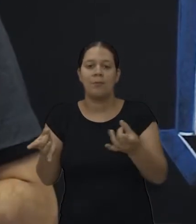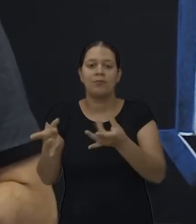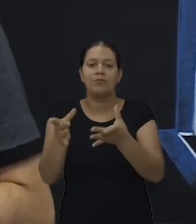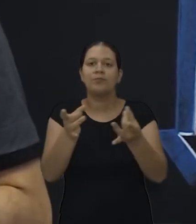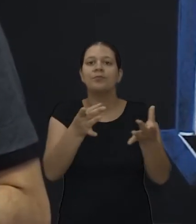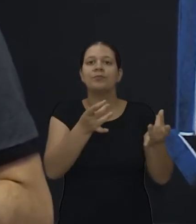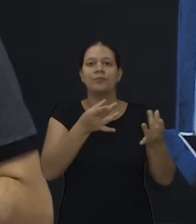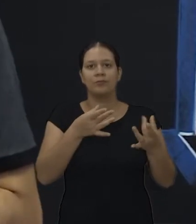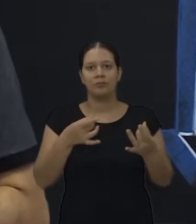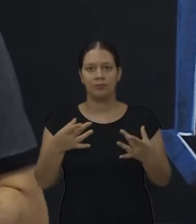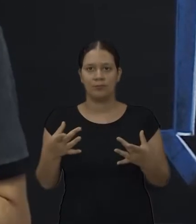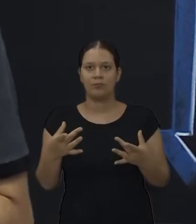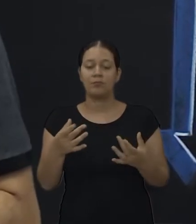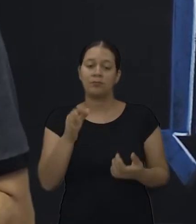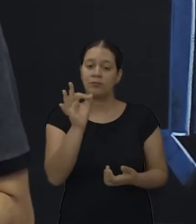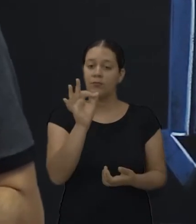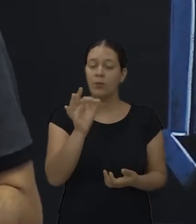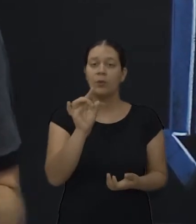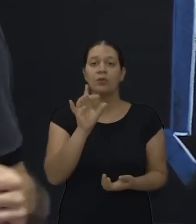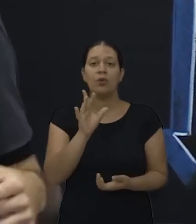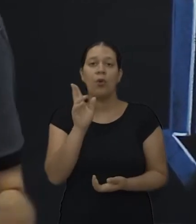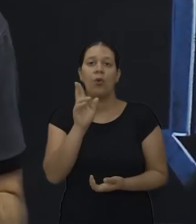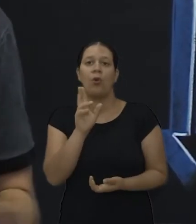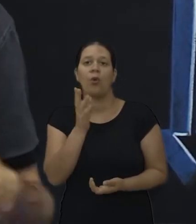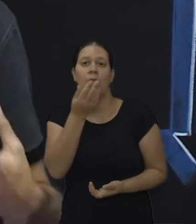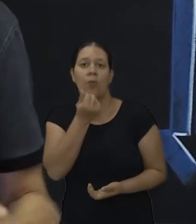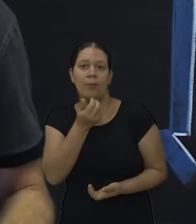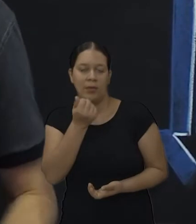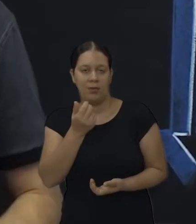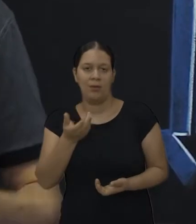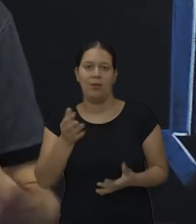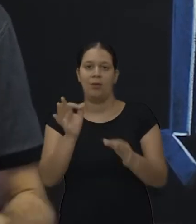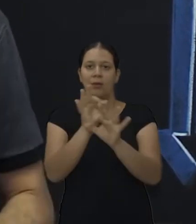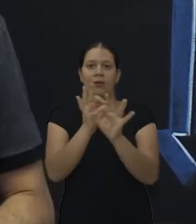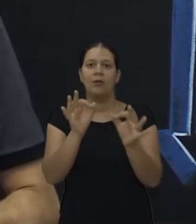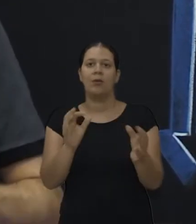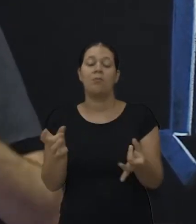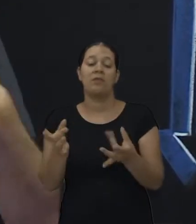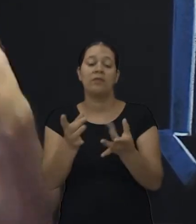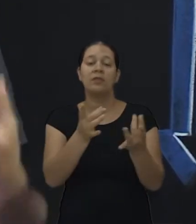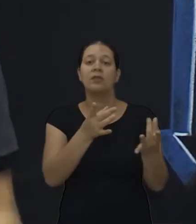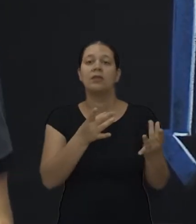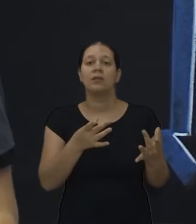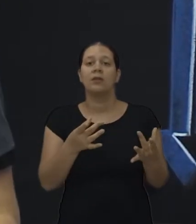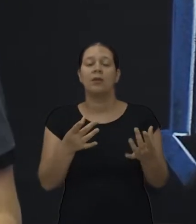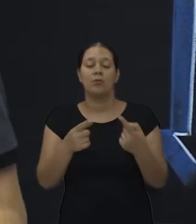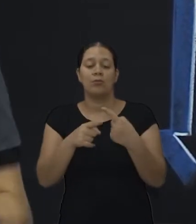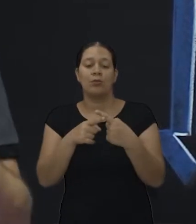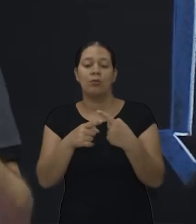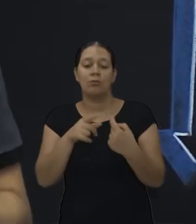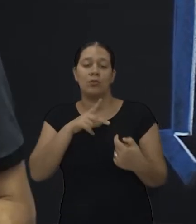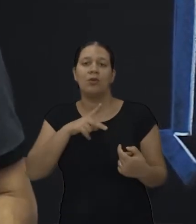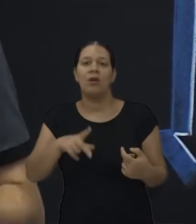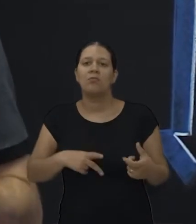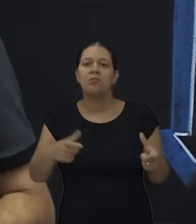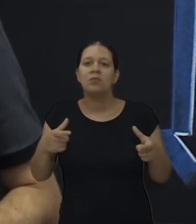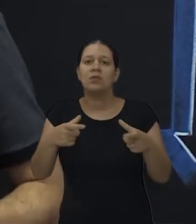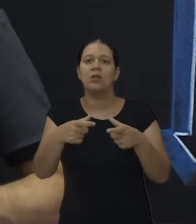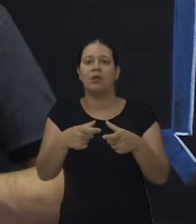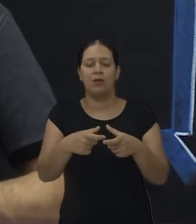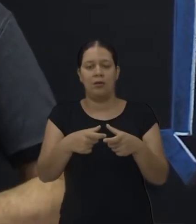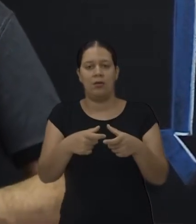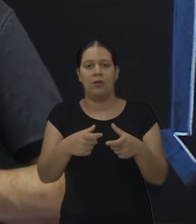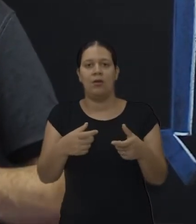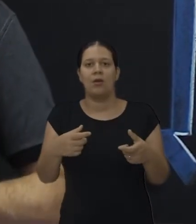só para consumo de Portugal. Portugal tinha uma extensão e uma população muito pequenos. A ideia